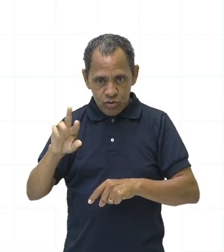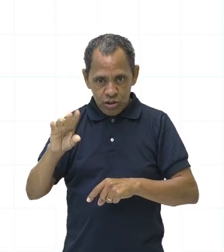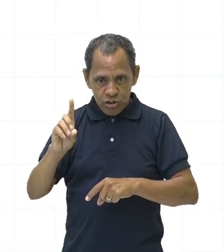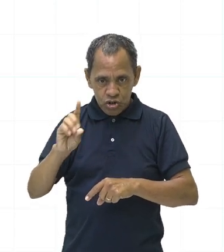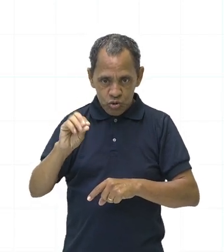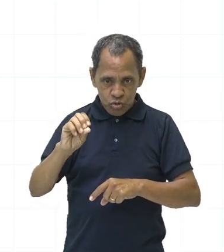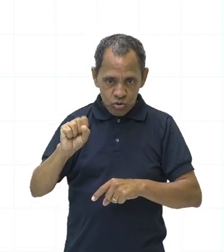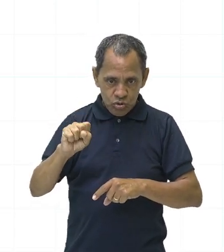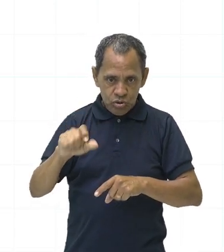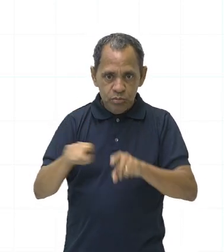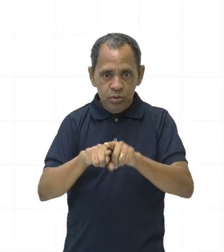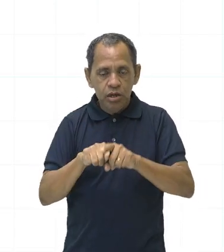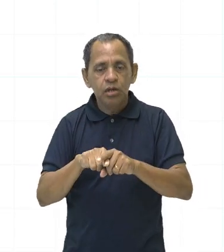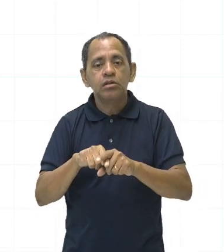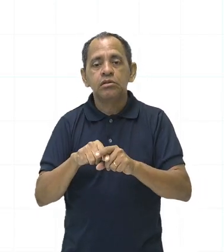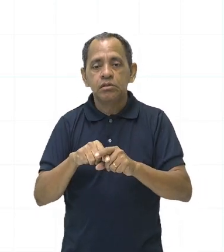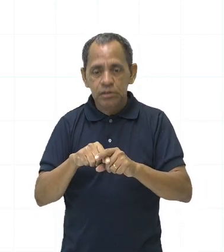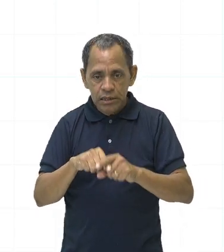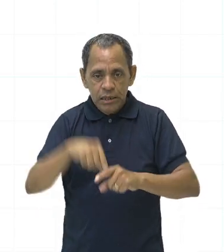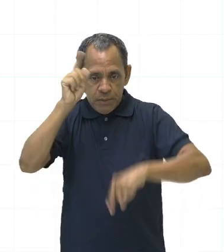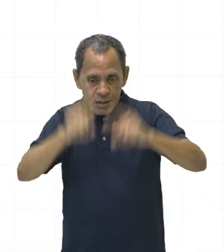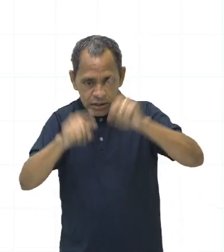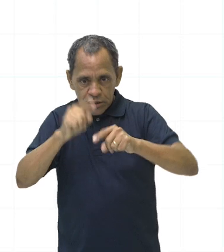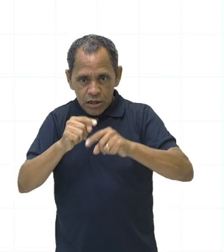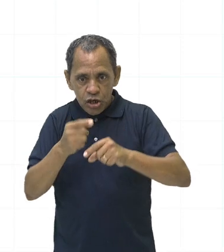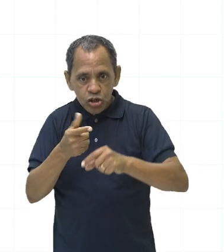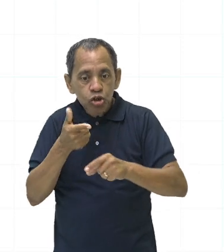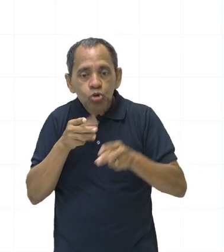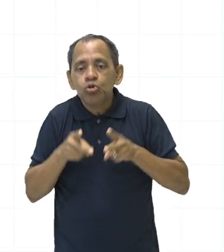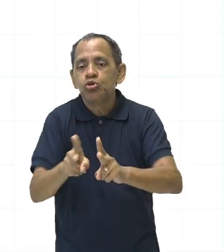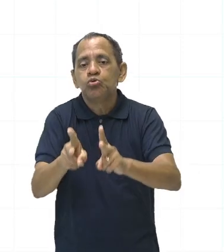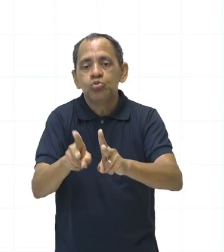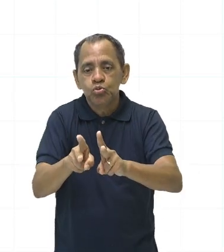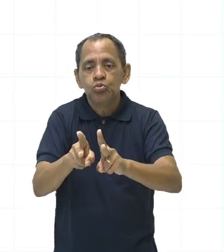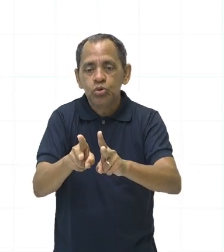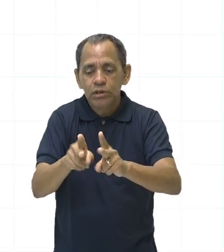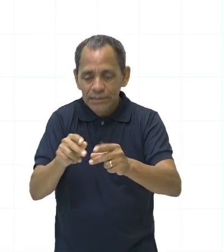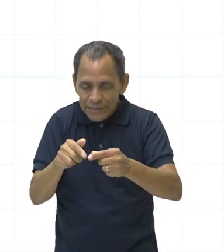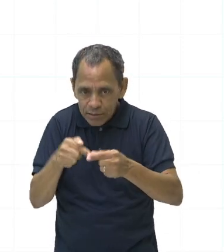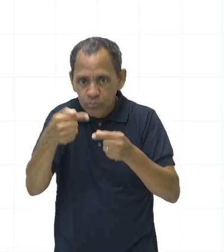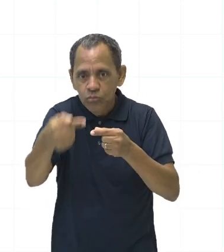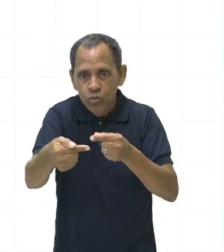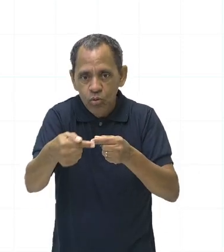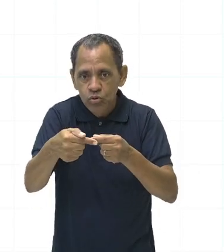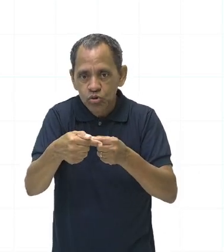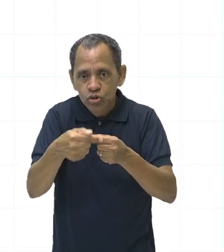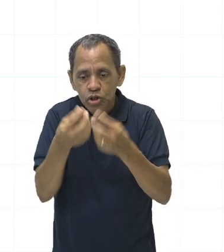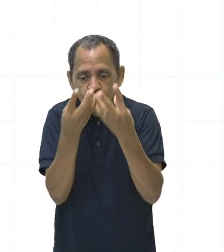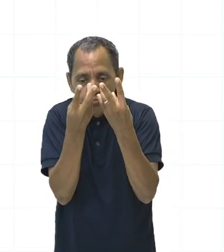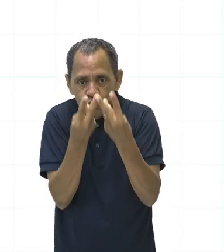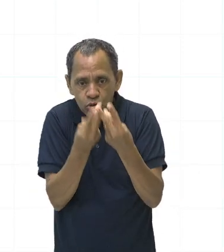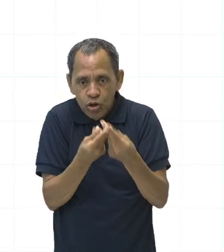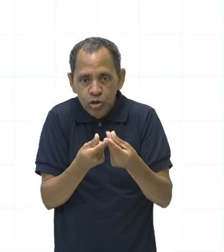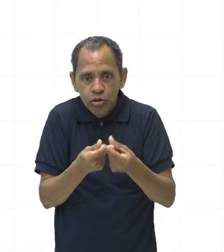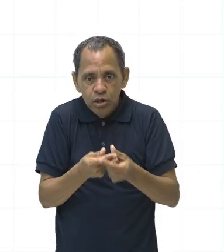de asbestos após a filtragem da amostra. Então, eles podem ser divididos em sólidos